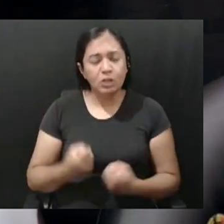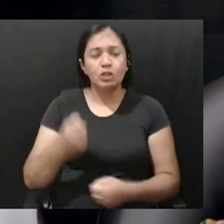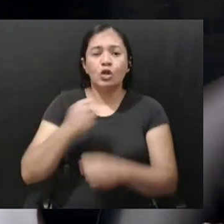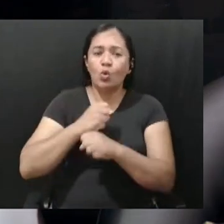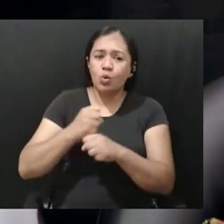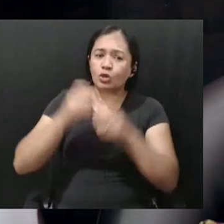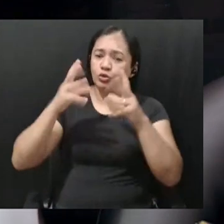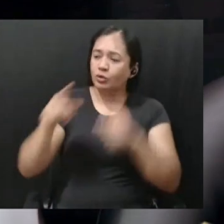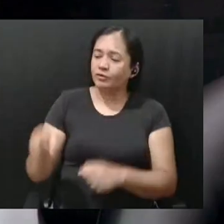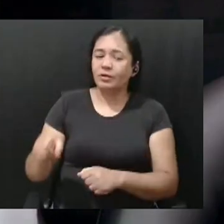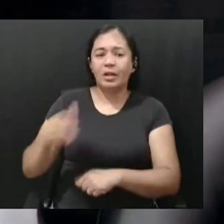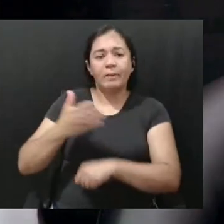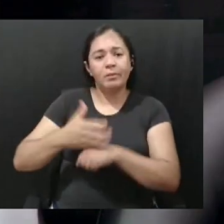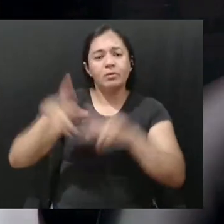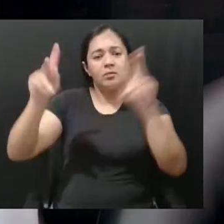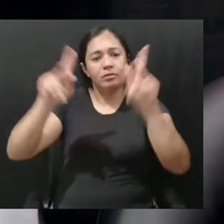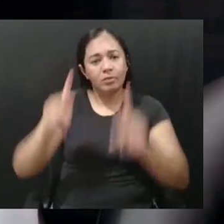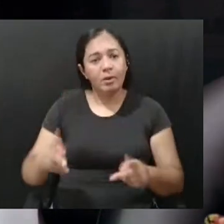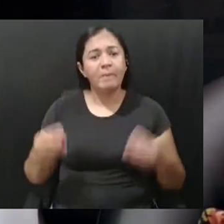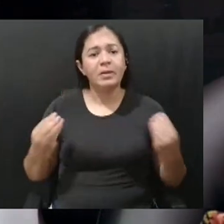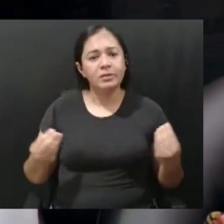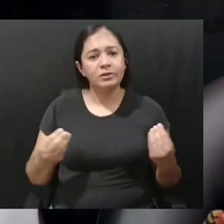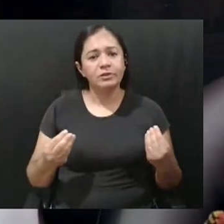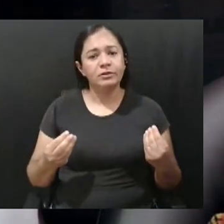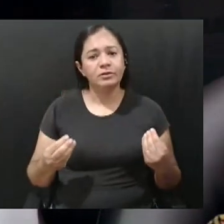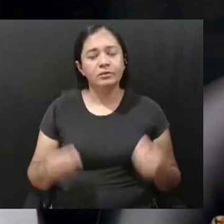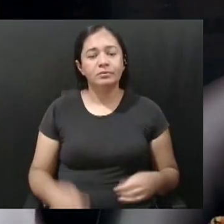né? Quando você está pacificando,